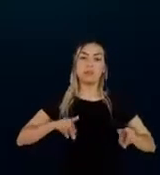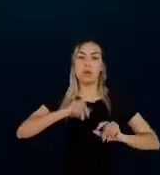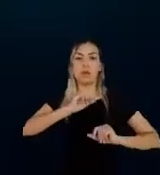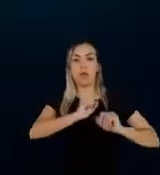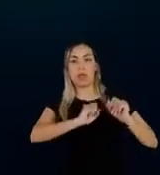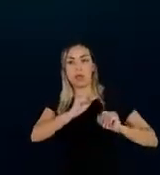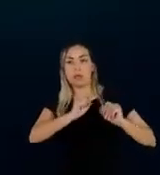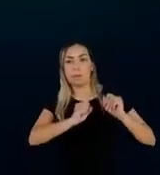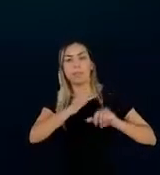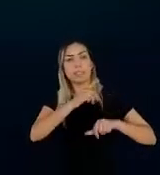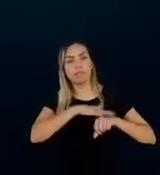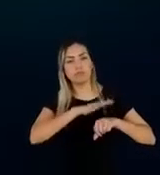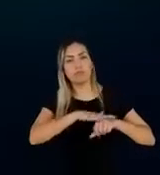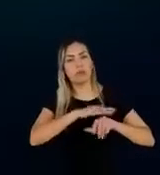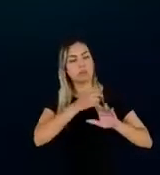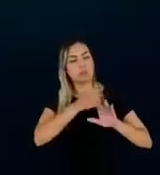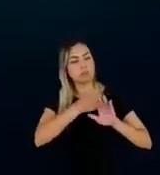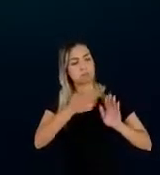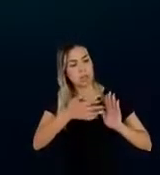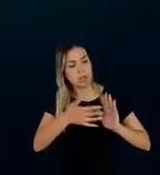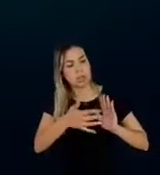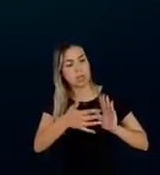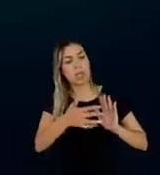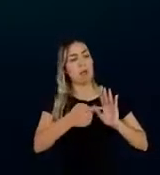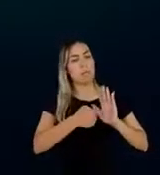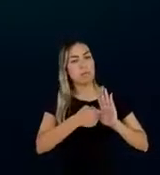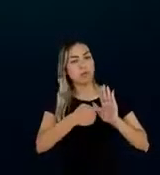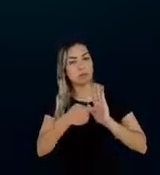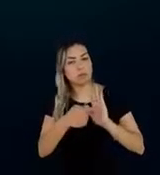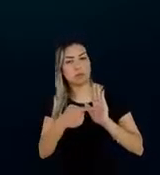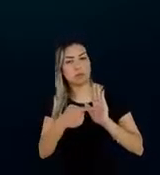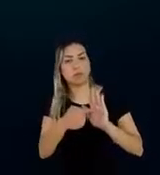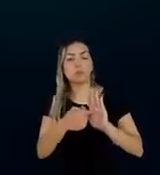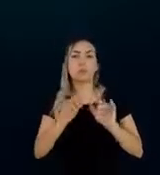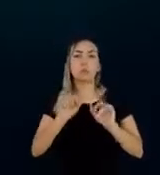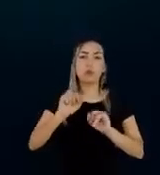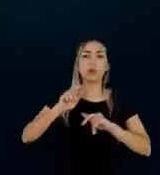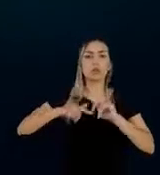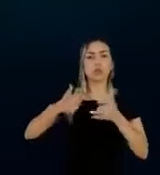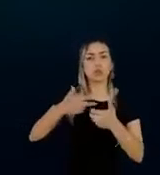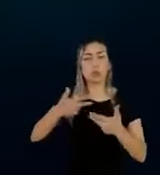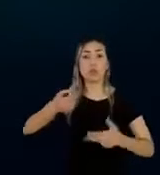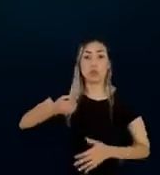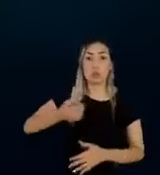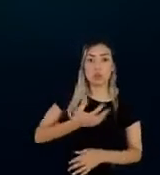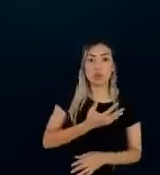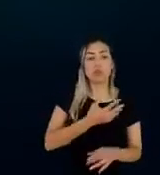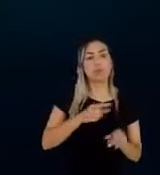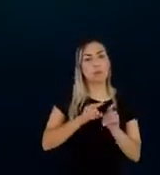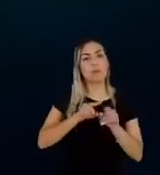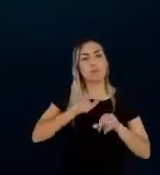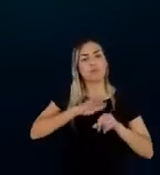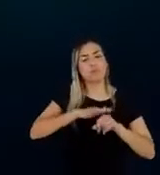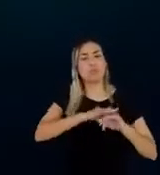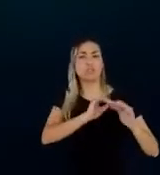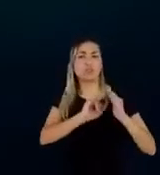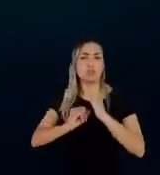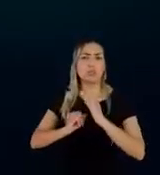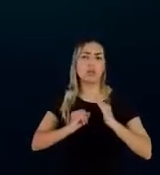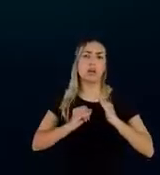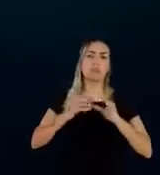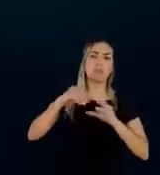seus portfólios, podendo usar instrumentos de inovação e fazendo seus arranjos institucionais com